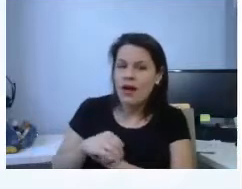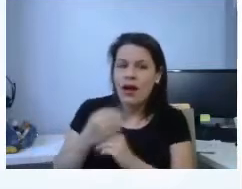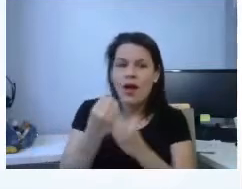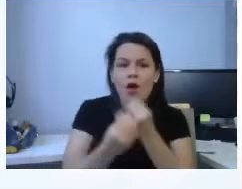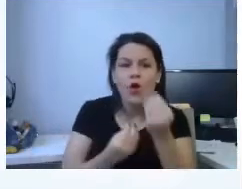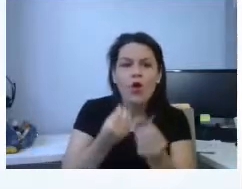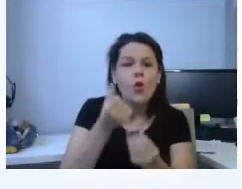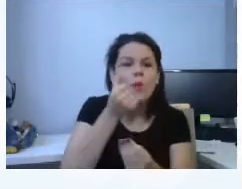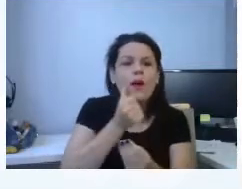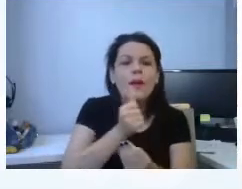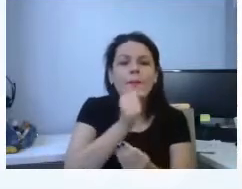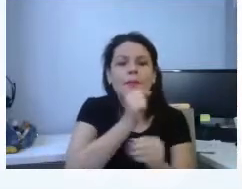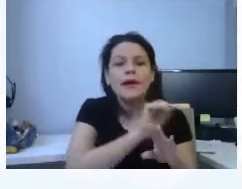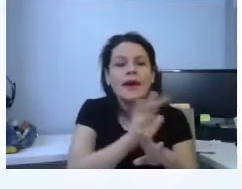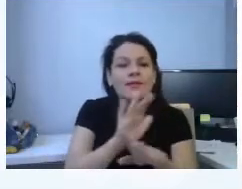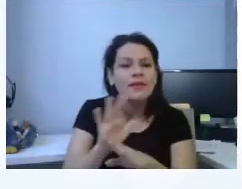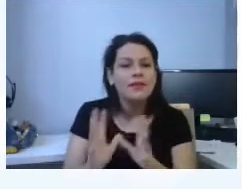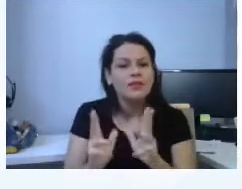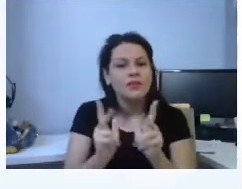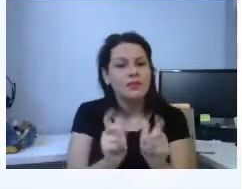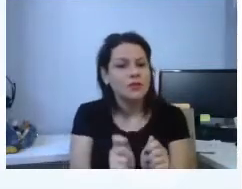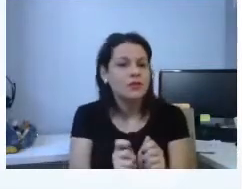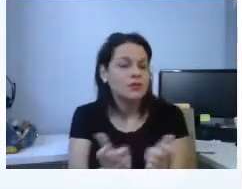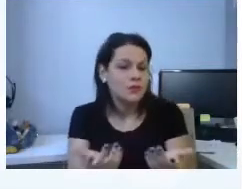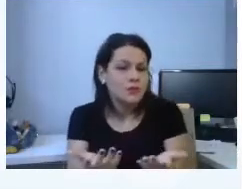estão lidando com isso, né?